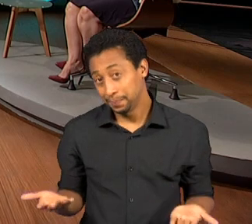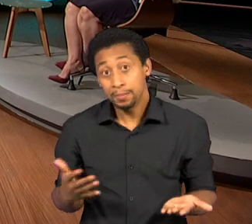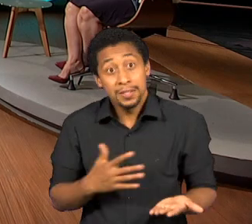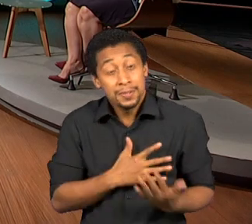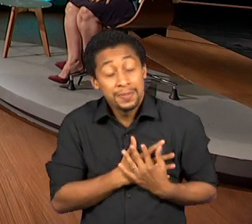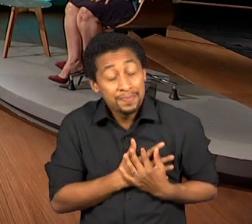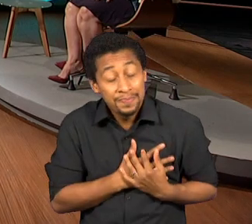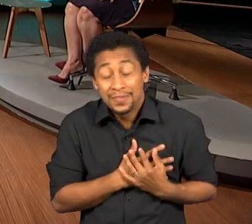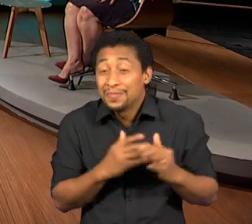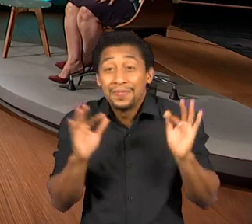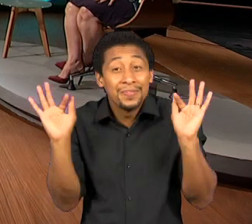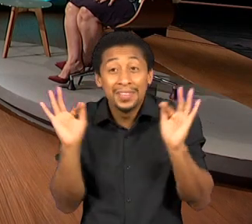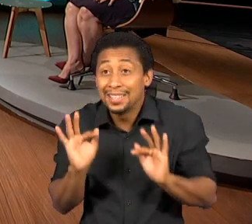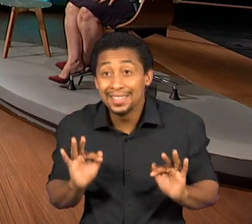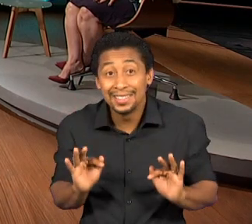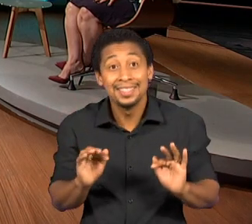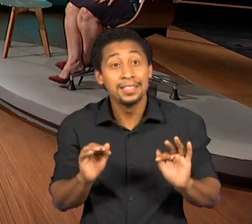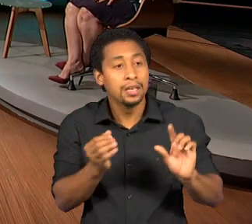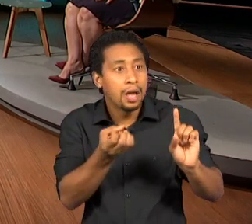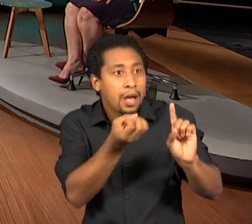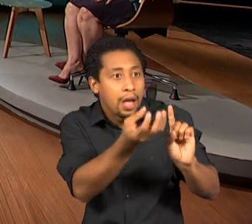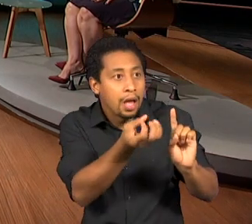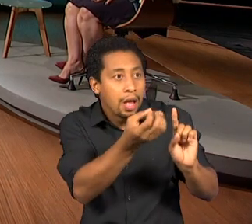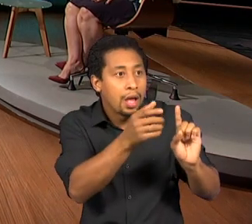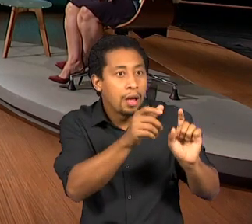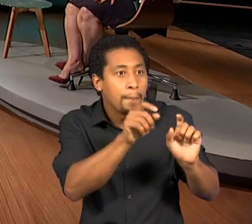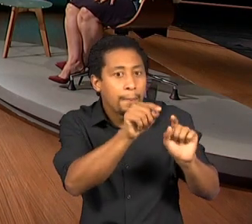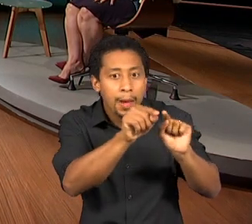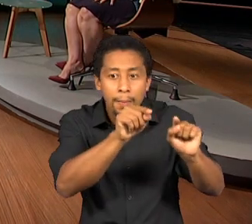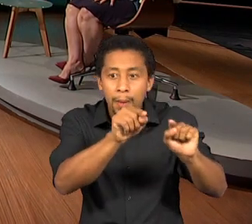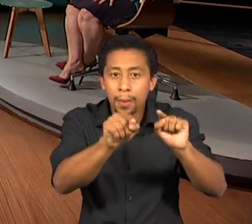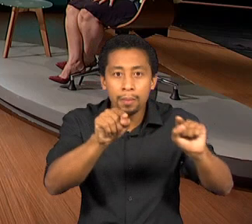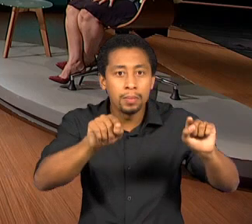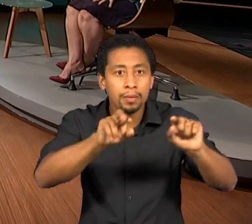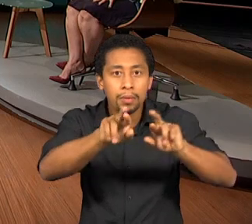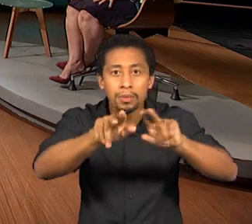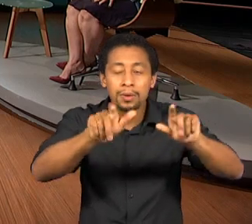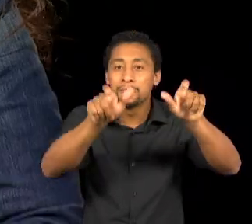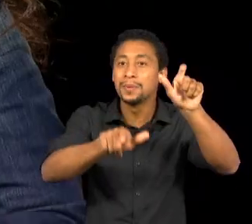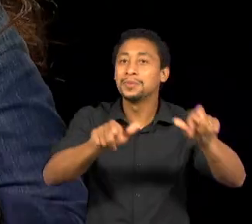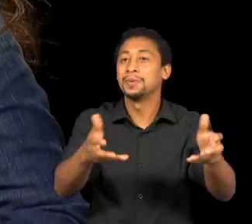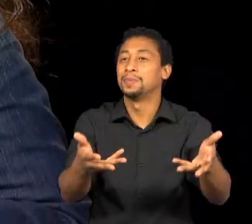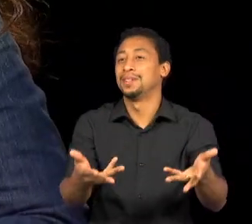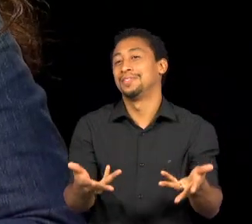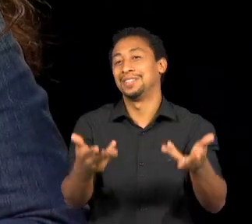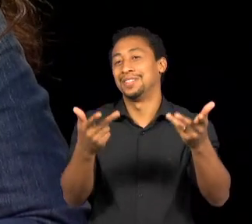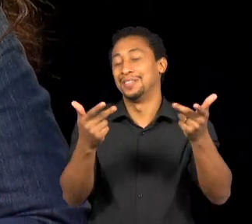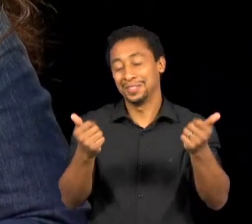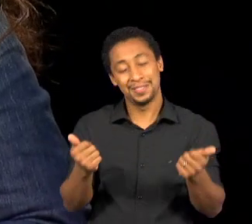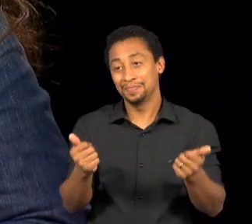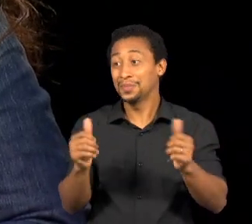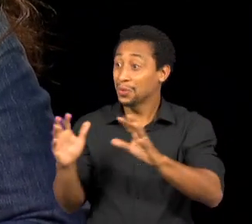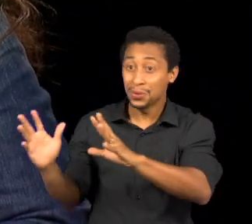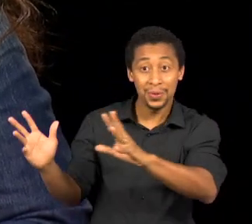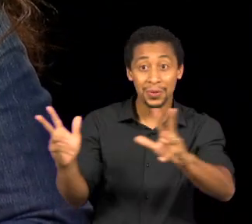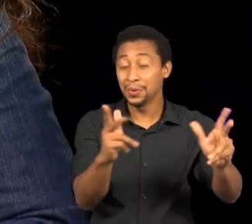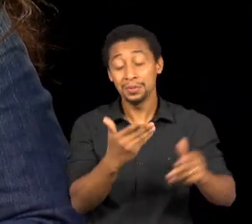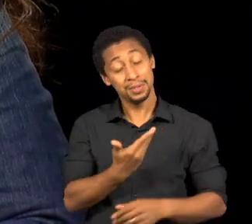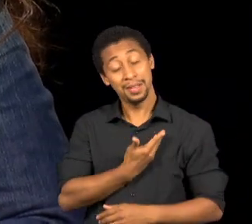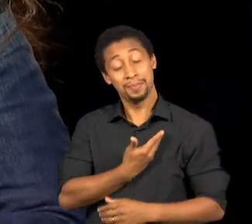feliz agora por rever tantas pessoas maravilhosas e por ter todos eles comigo,